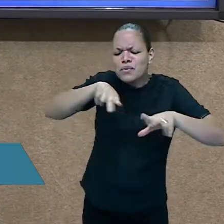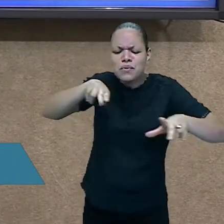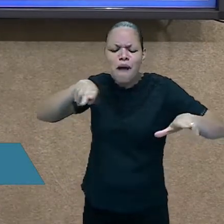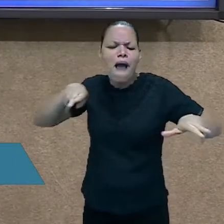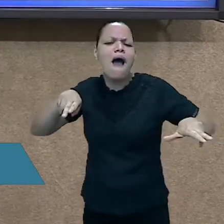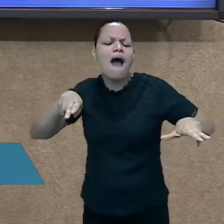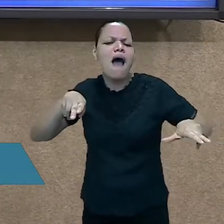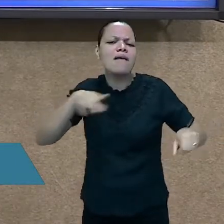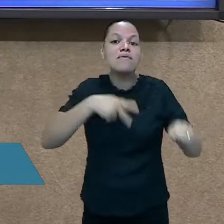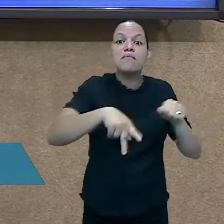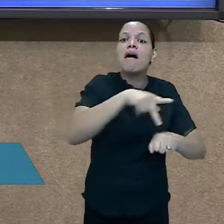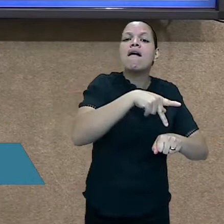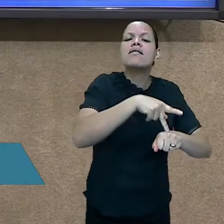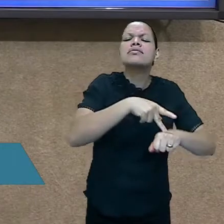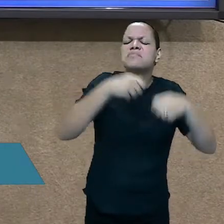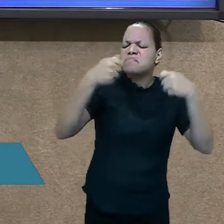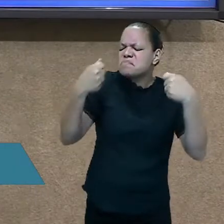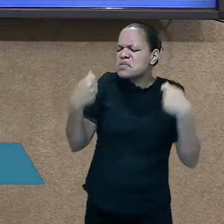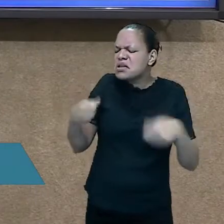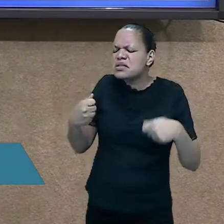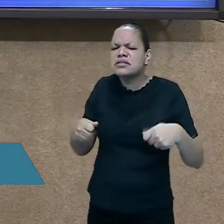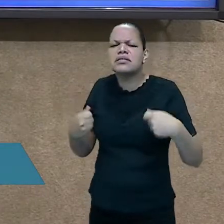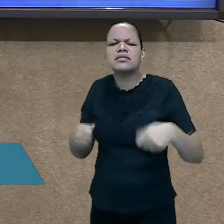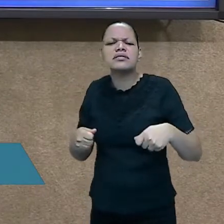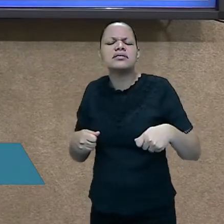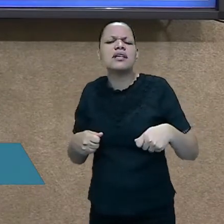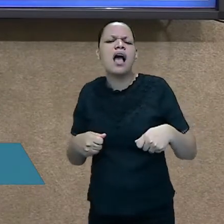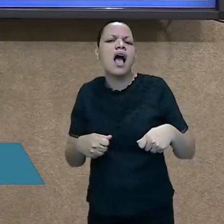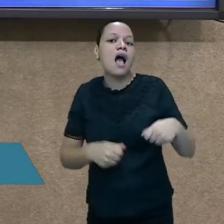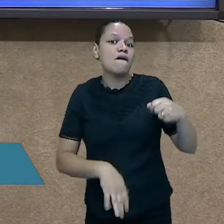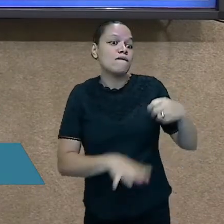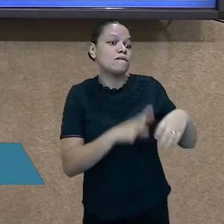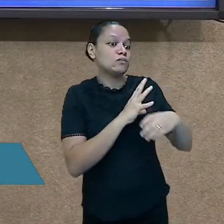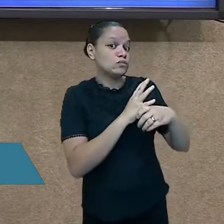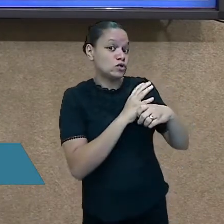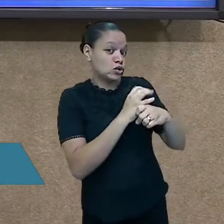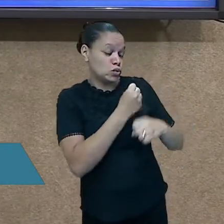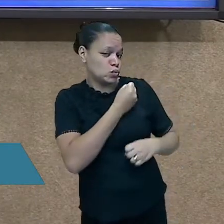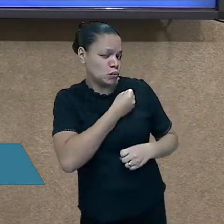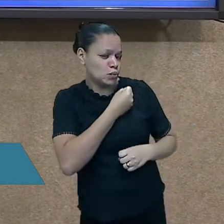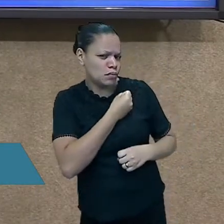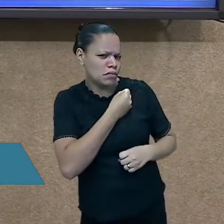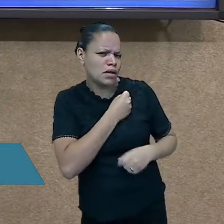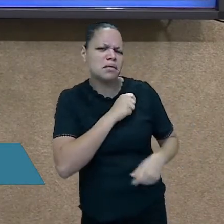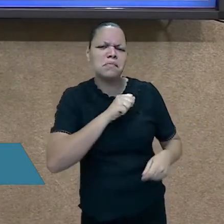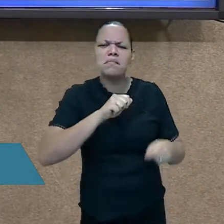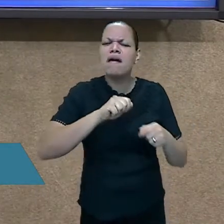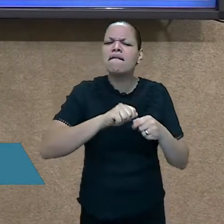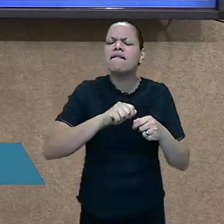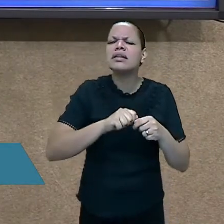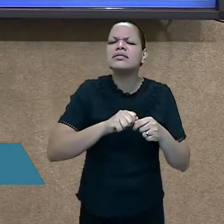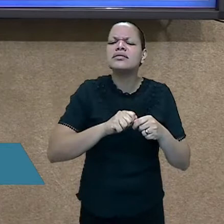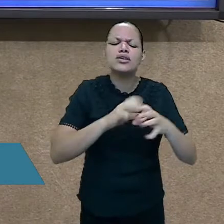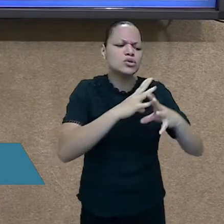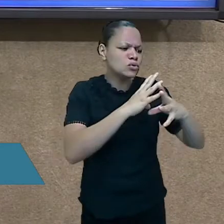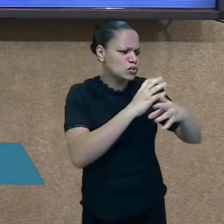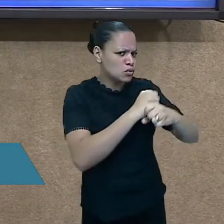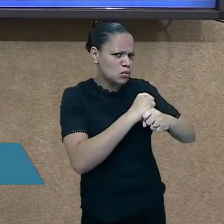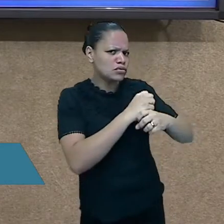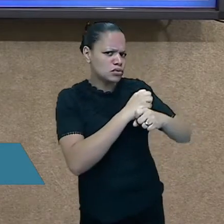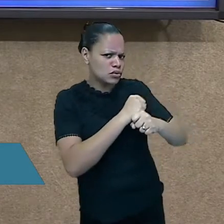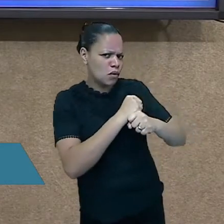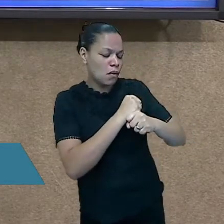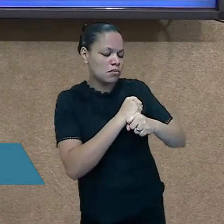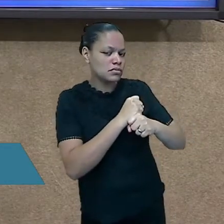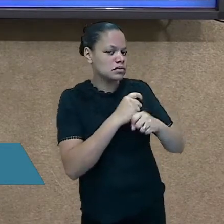de números, para que eles pudessem fazer suas contas, principalmente por causa do comércio. Só que os romanos, eles levaram